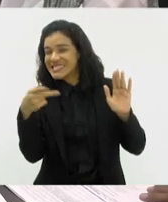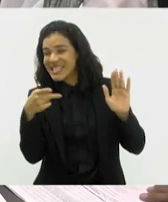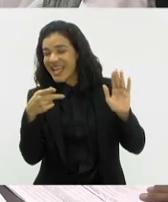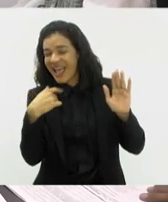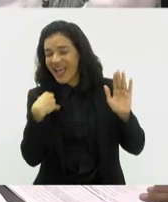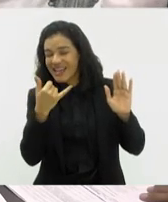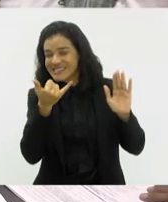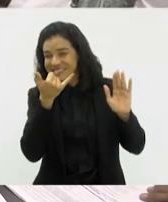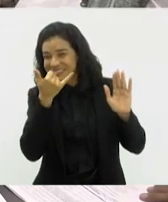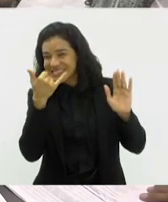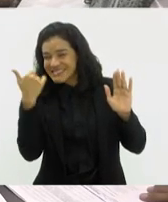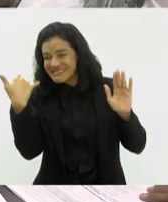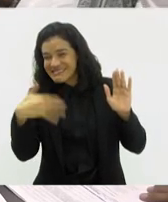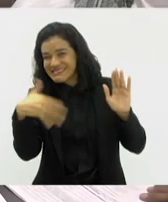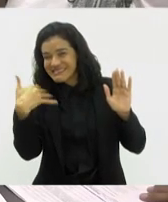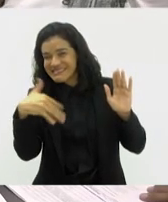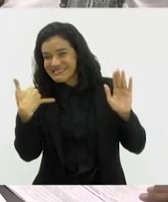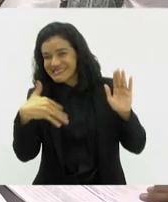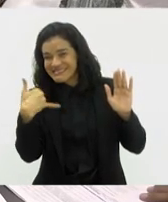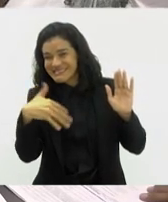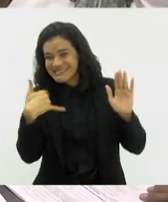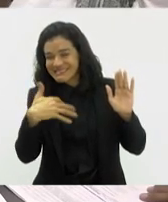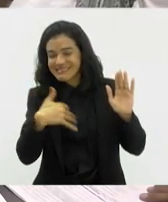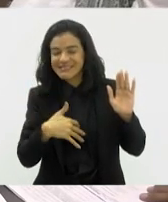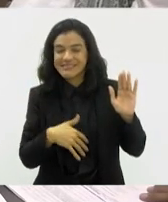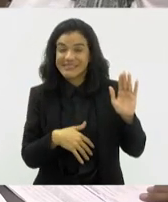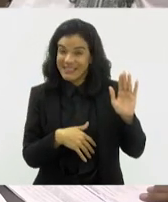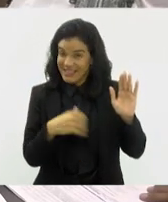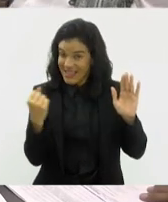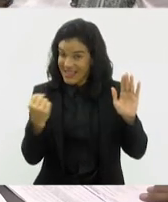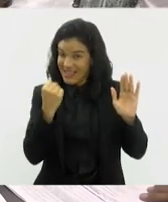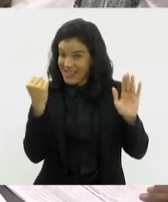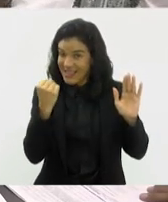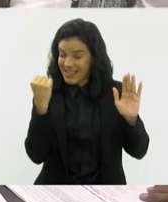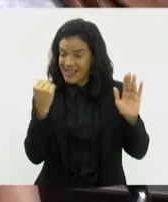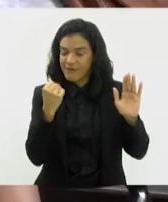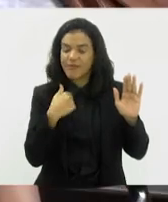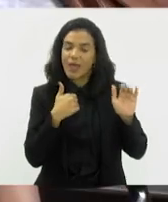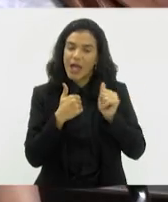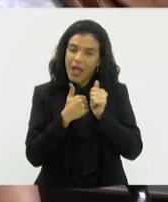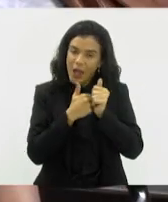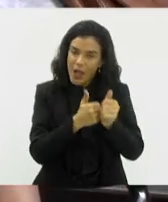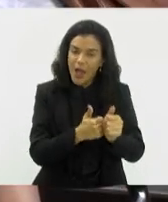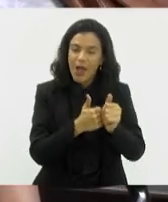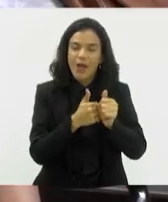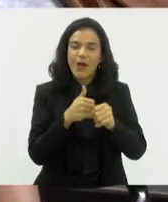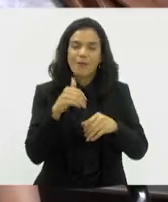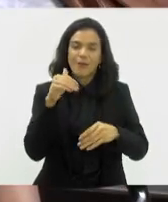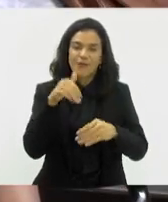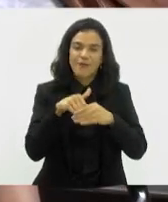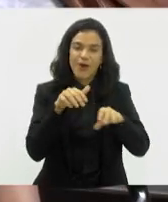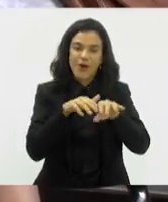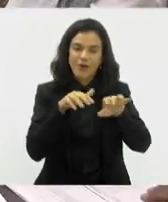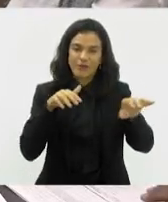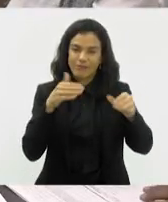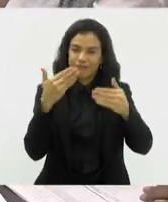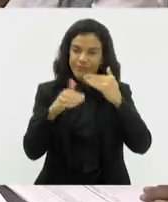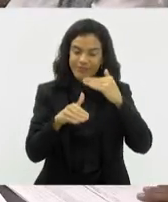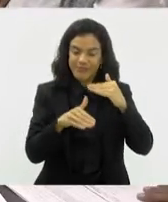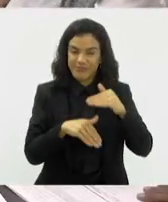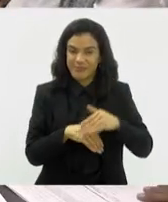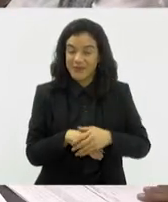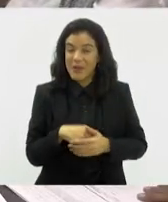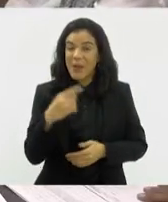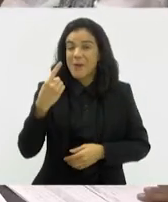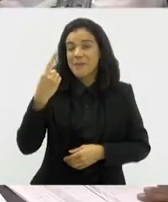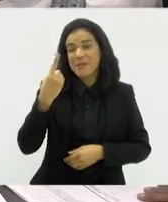sobrenome, eu estou lascado. É gravíssimo. Acompanho o voto divergente. Primeiro